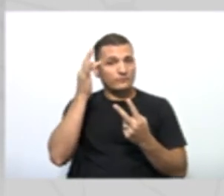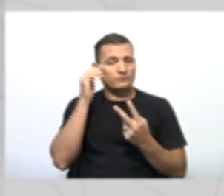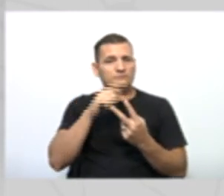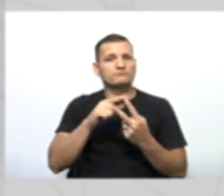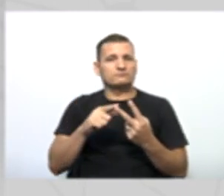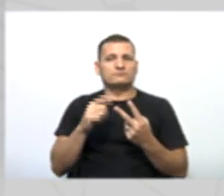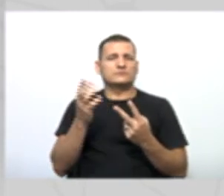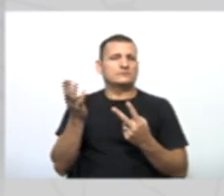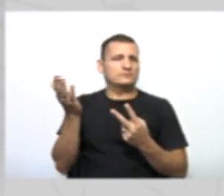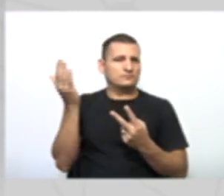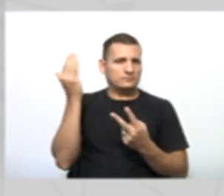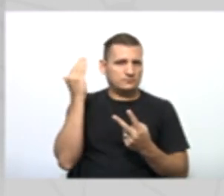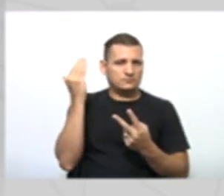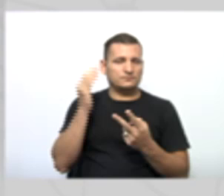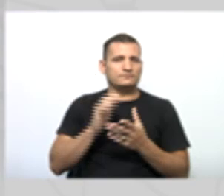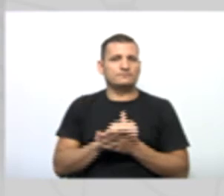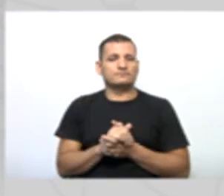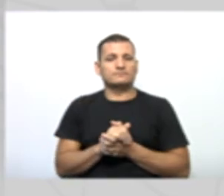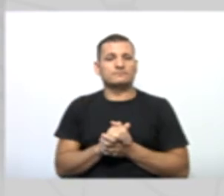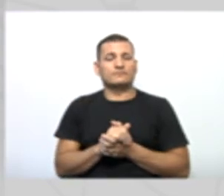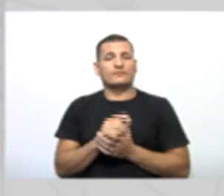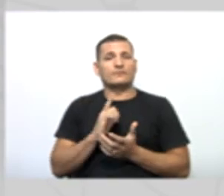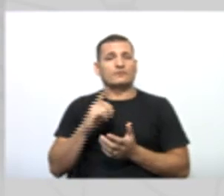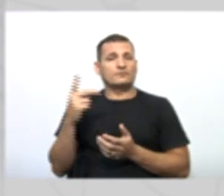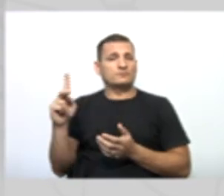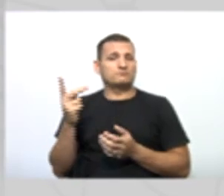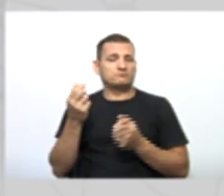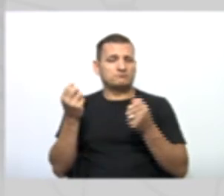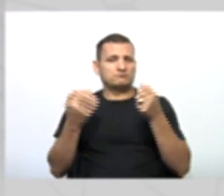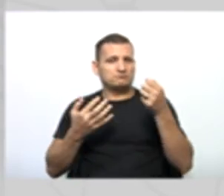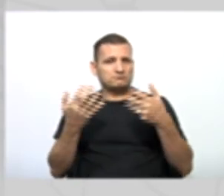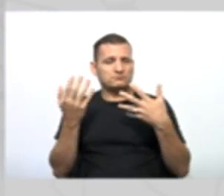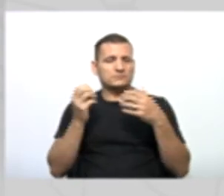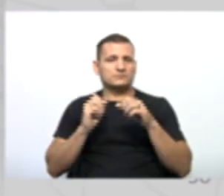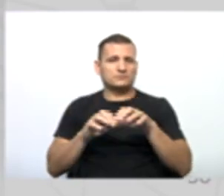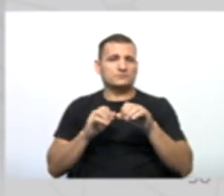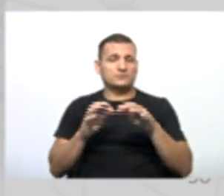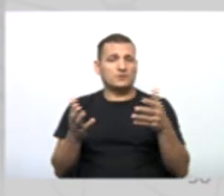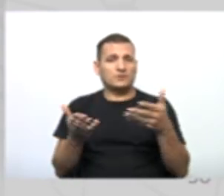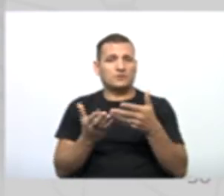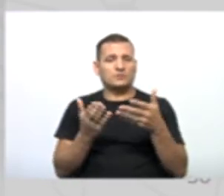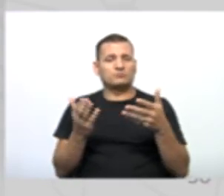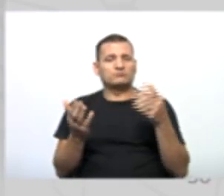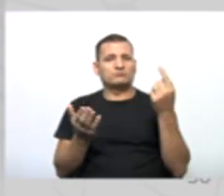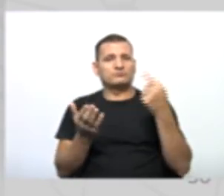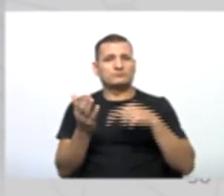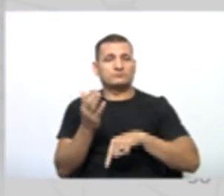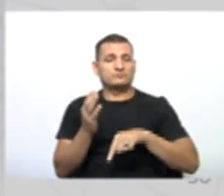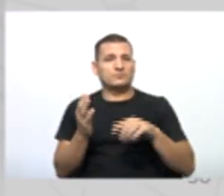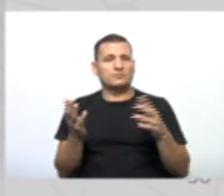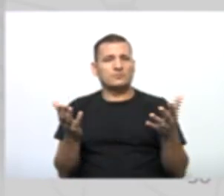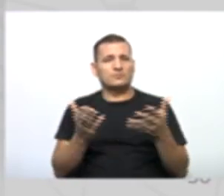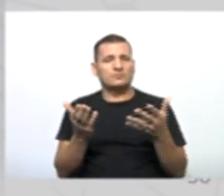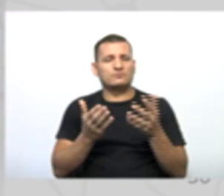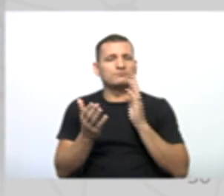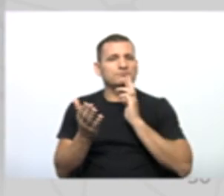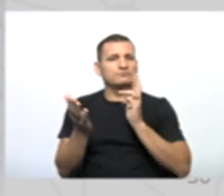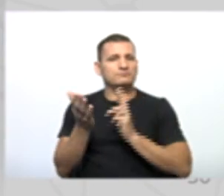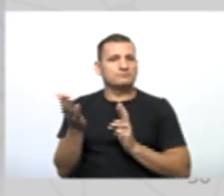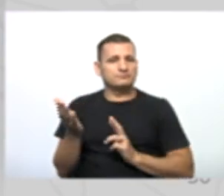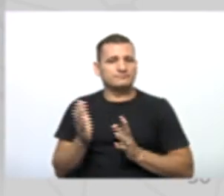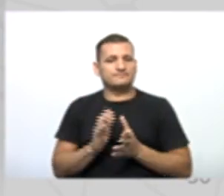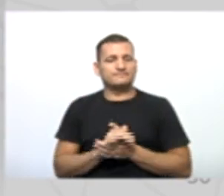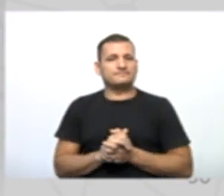destacados do período antigo, eles trazem os seus ensinamentos e agora nós vamos aprofundar. Então, vamos responder? Vamos ver aí